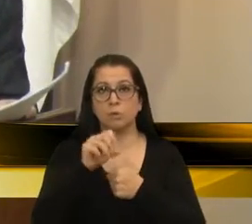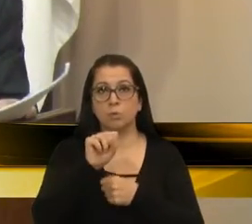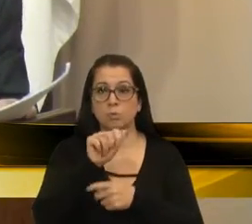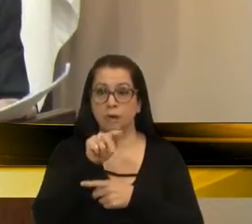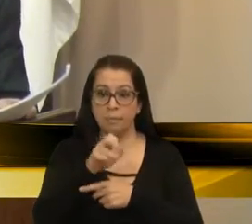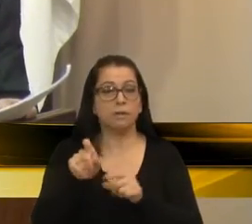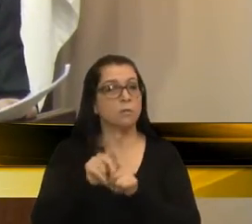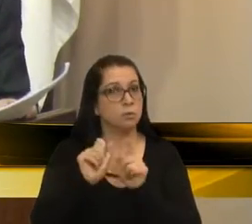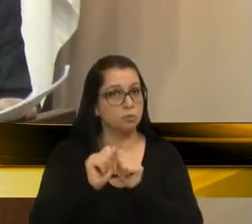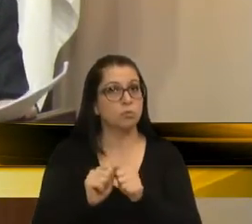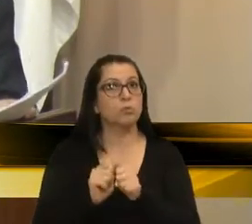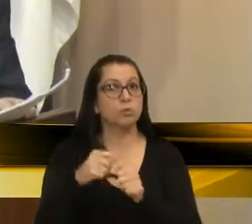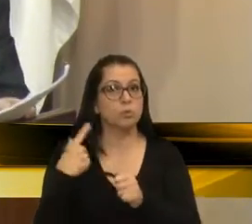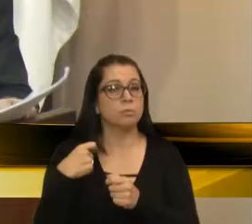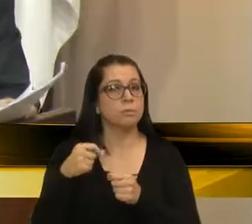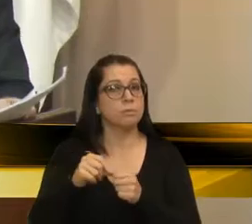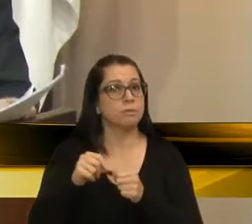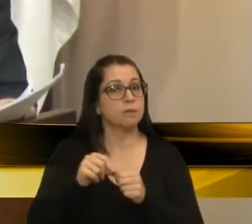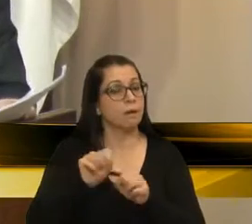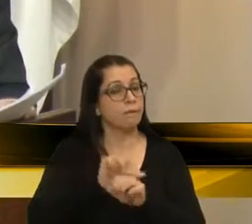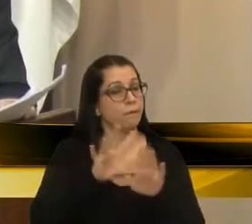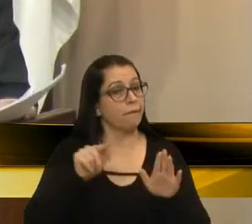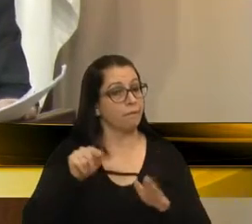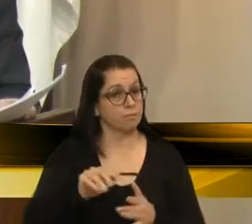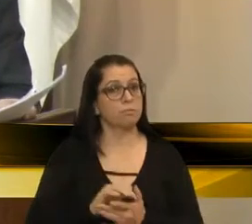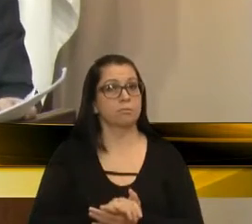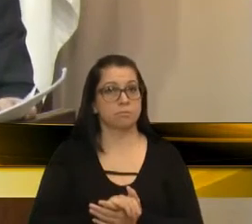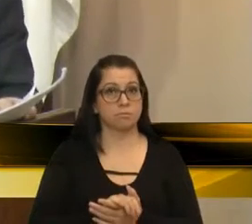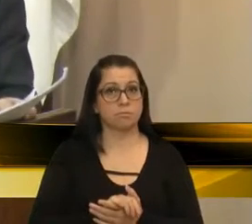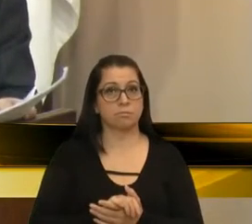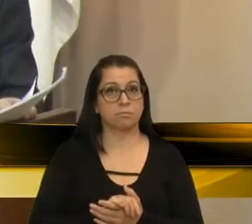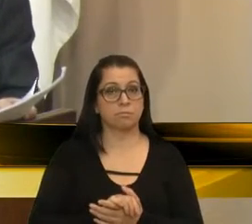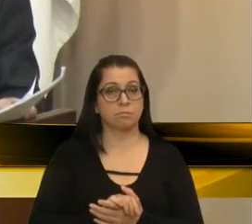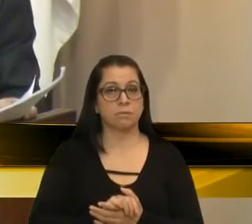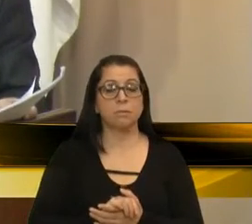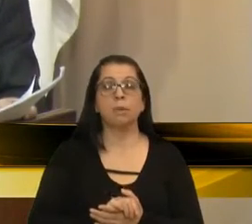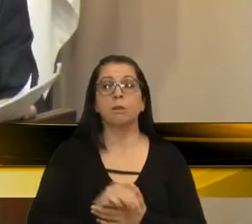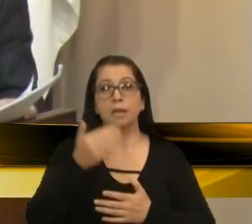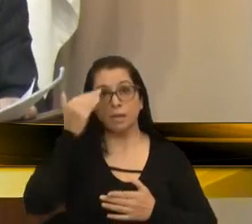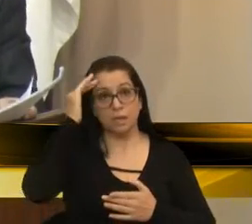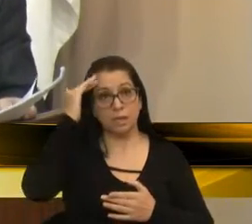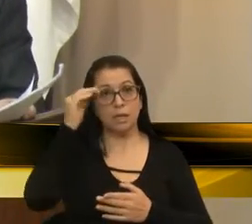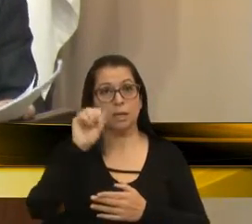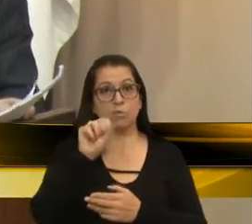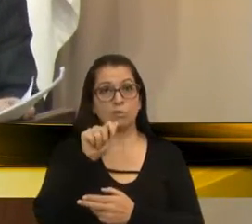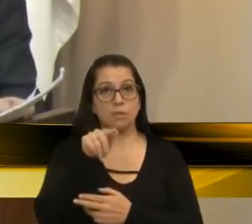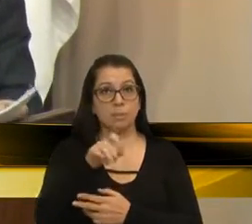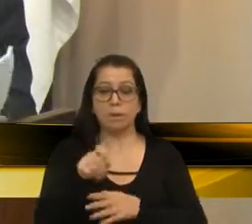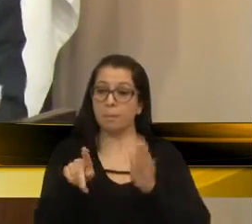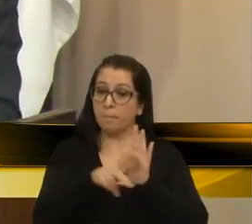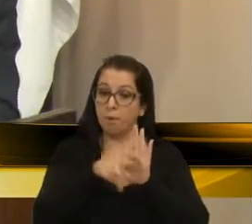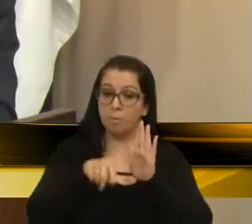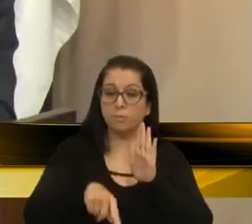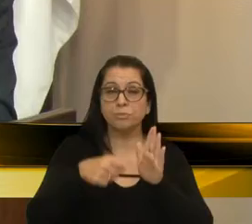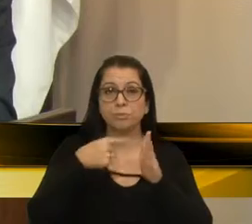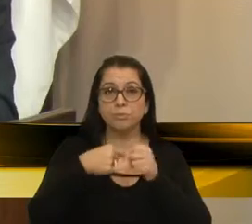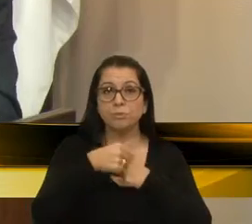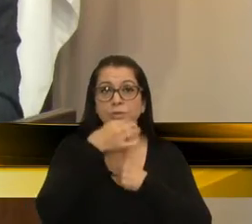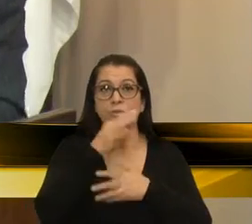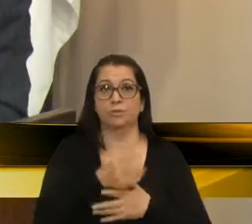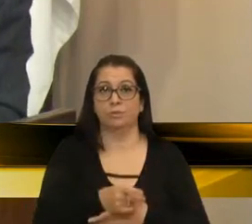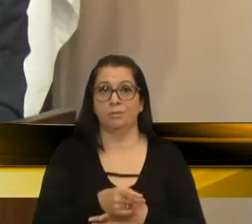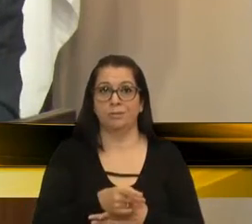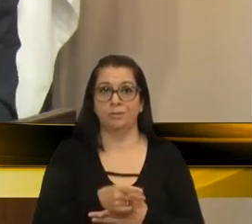nós precisamos também ter claro isso. Por entender que o SAMAI é um patrimônio do município,